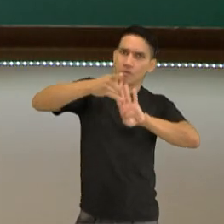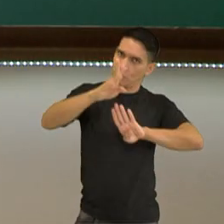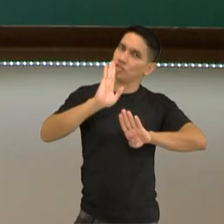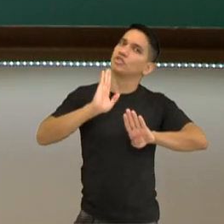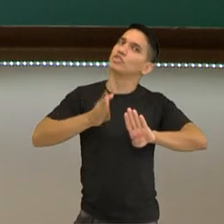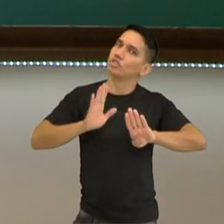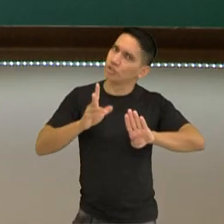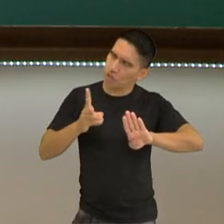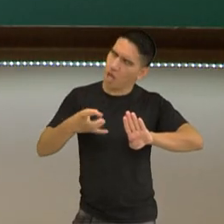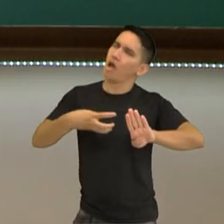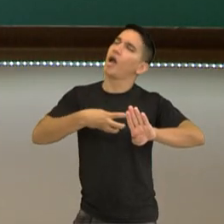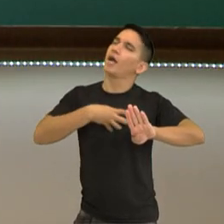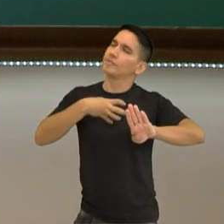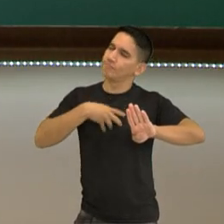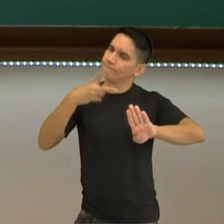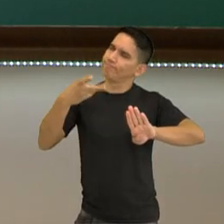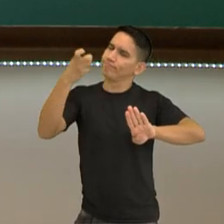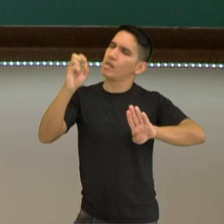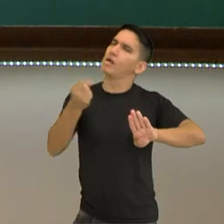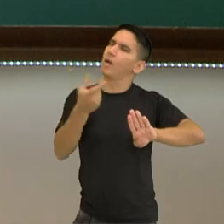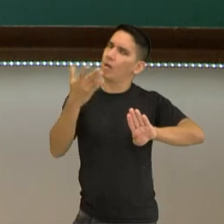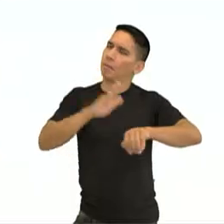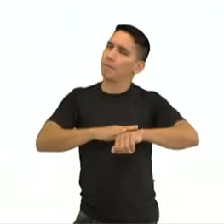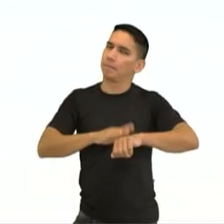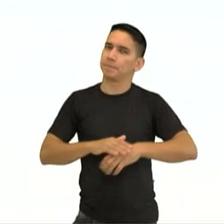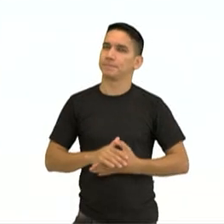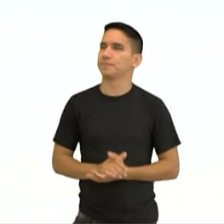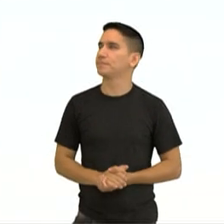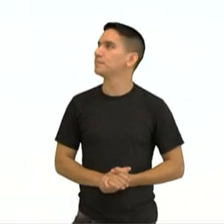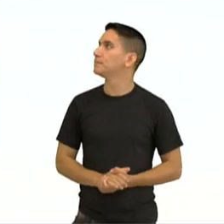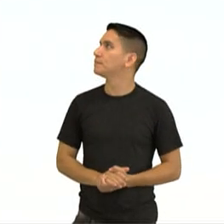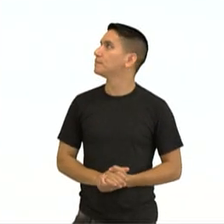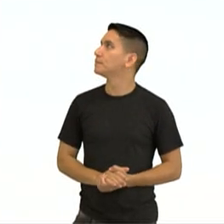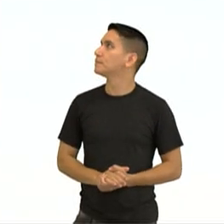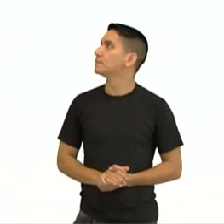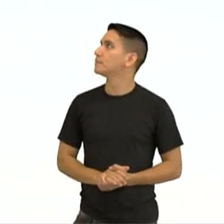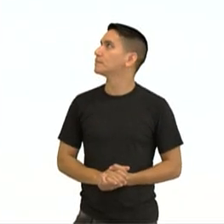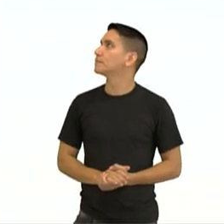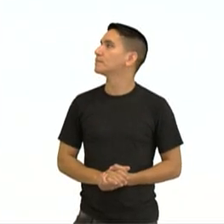já ouviu alguma vez na sua vida. Vamos lá.